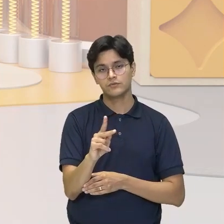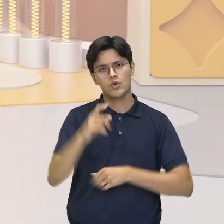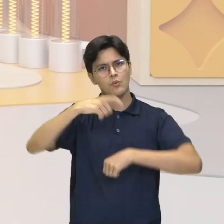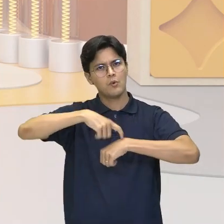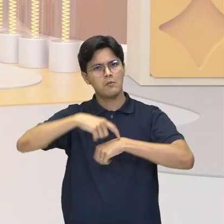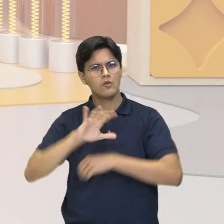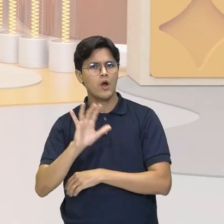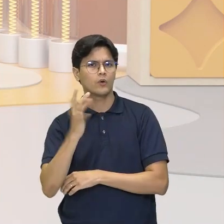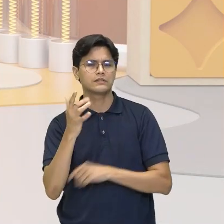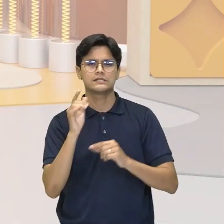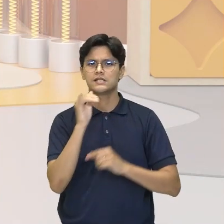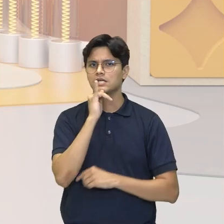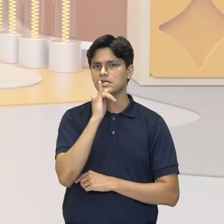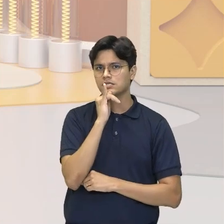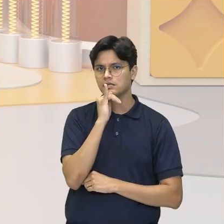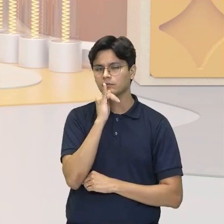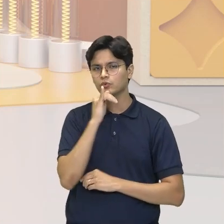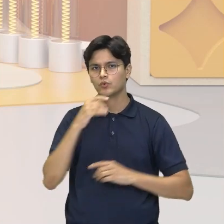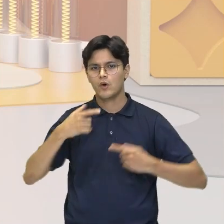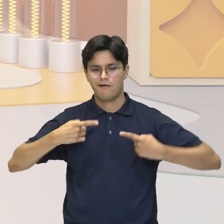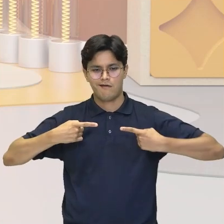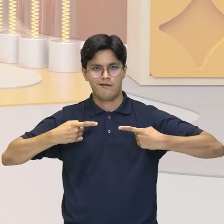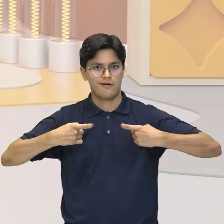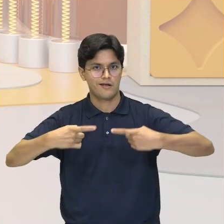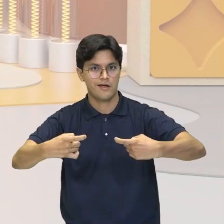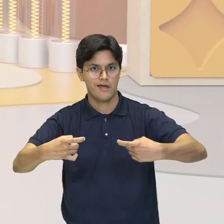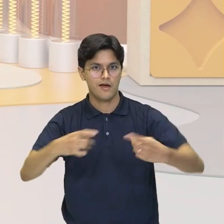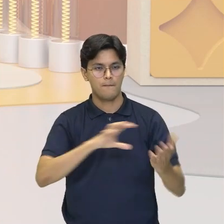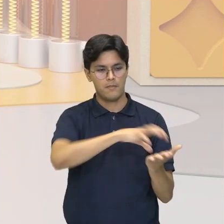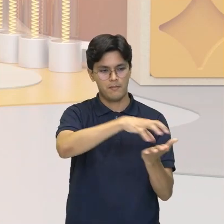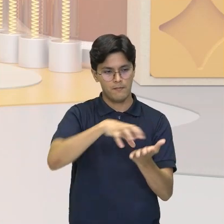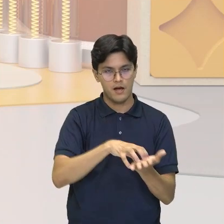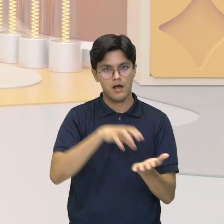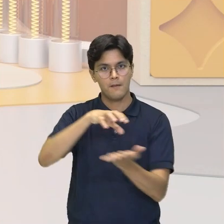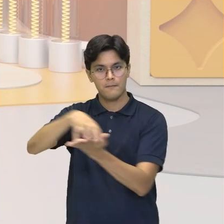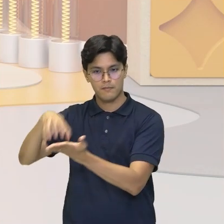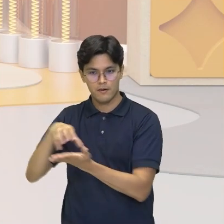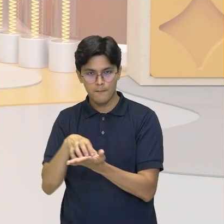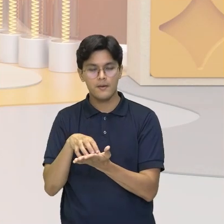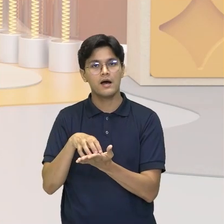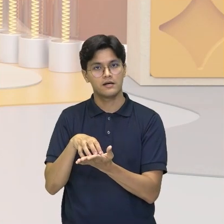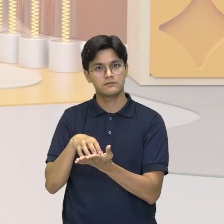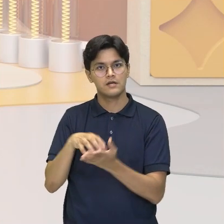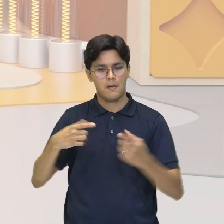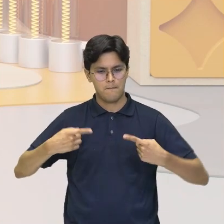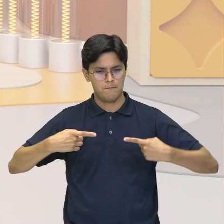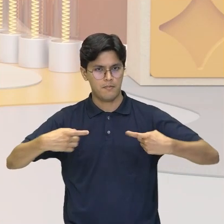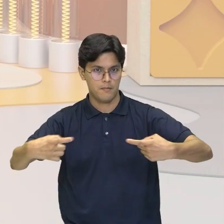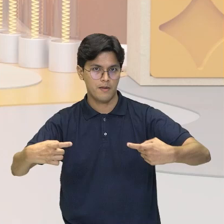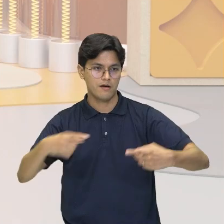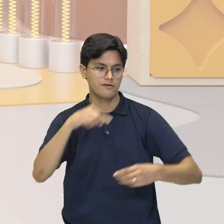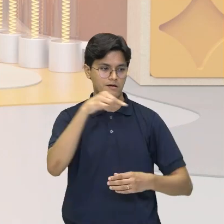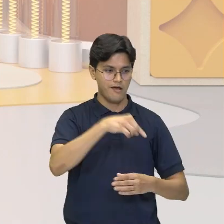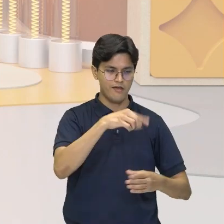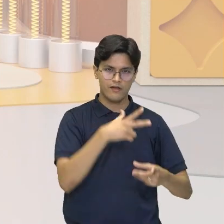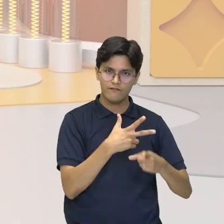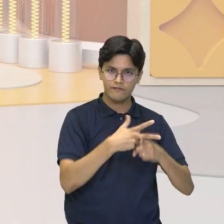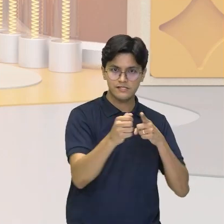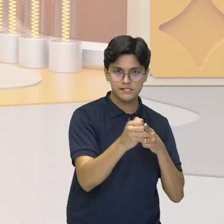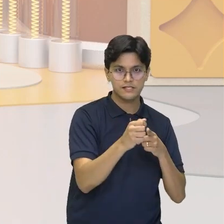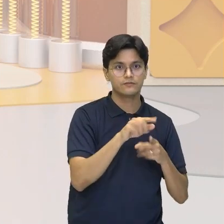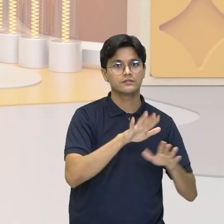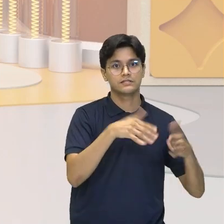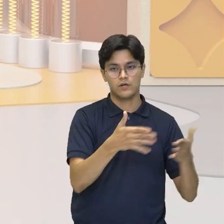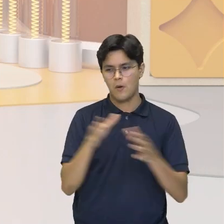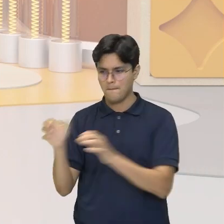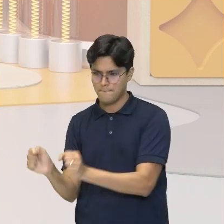intertribais entre etnias, a que ganhava acabava aprisionando a que perdia. E esses negros